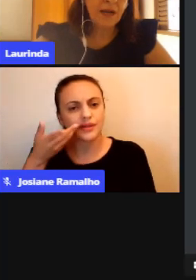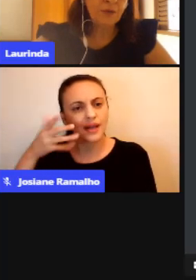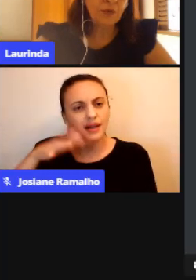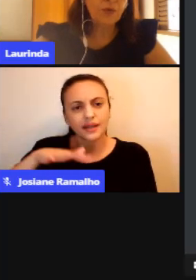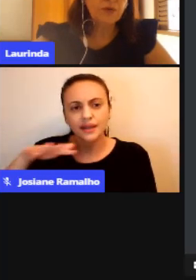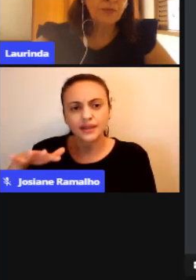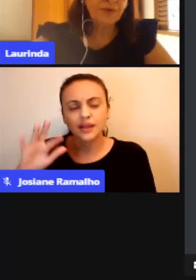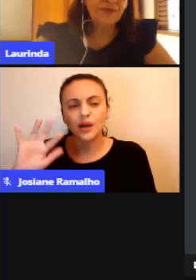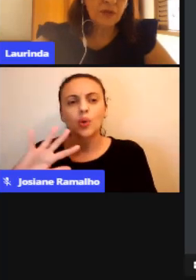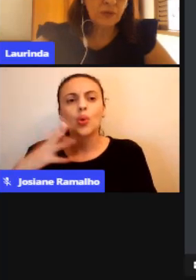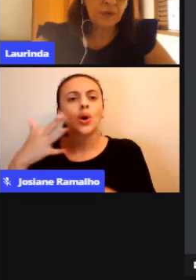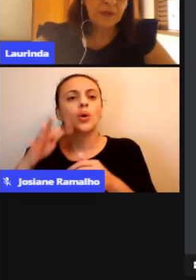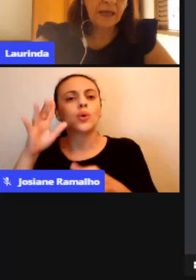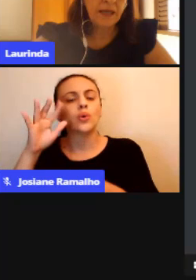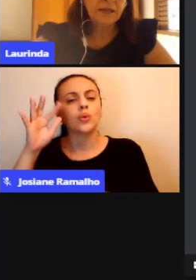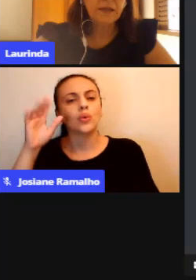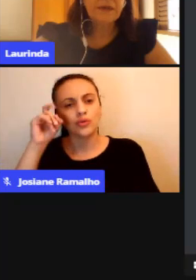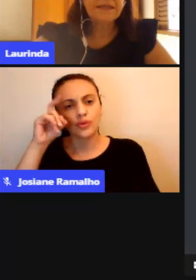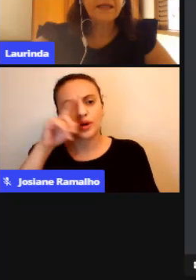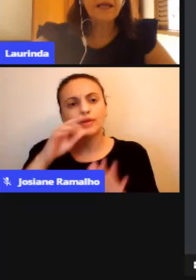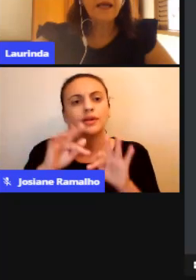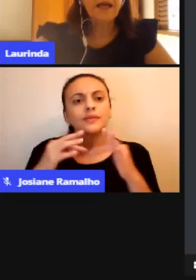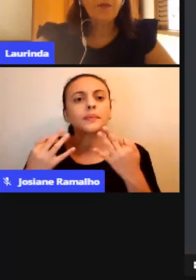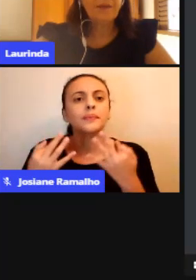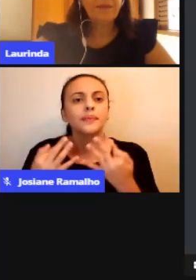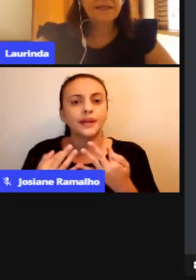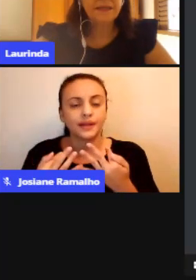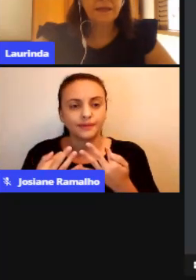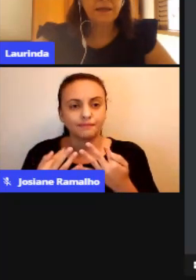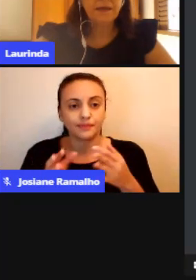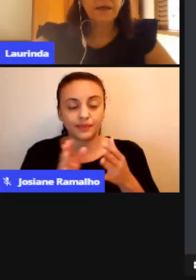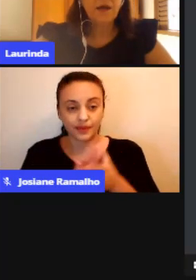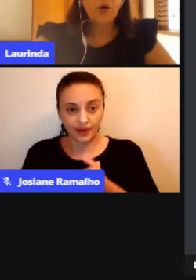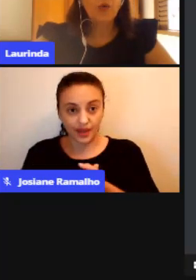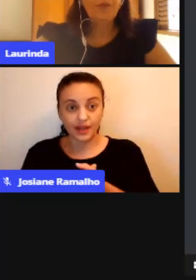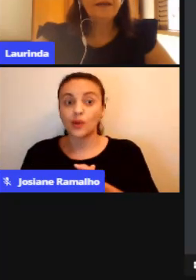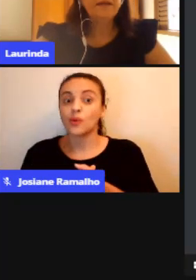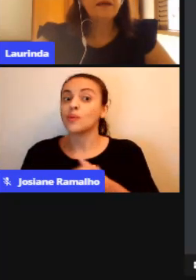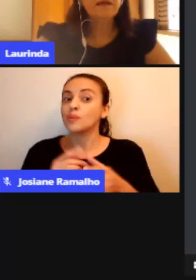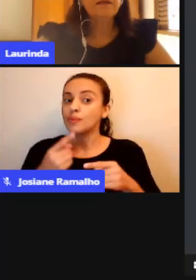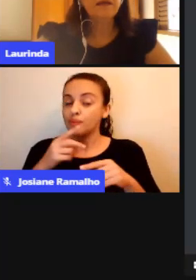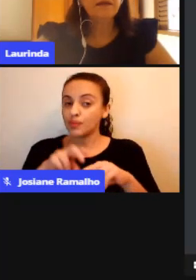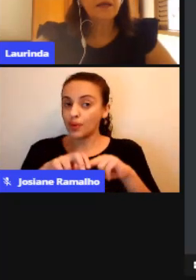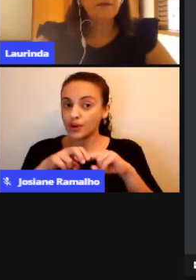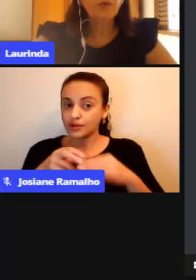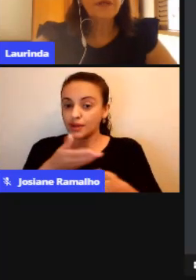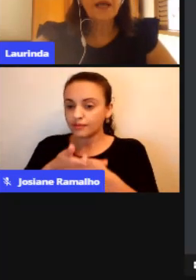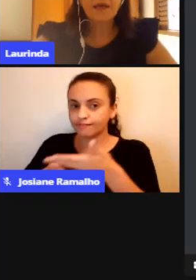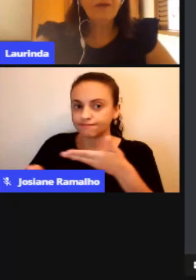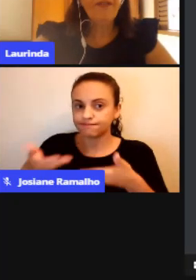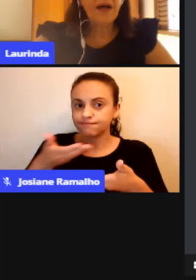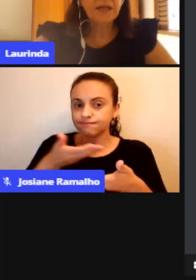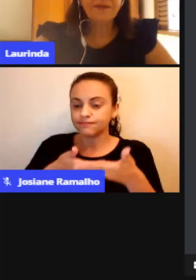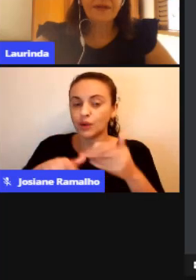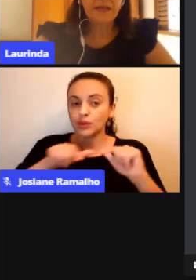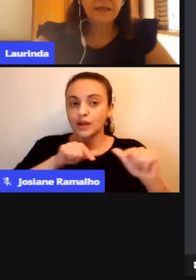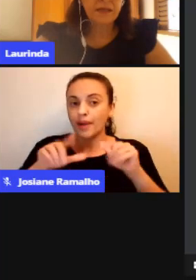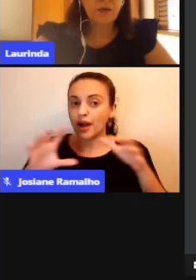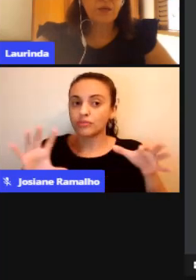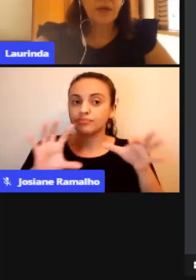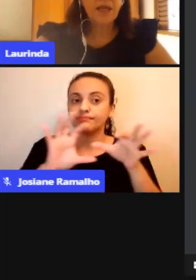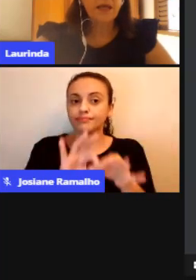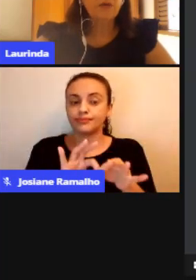meu trabalho como professor. Então, assim, é uma parceria. O pai tem que entender por que eu